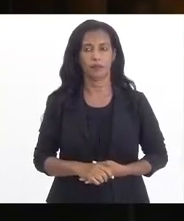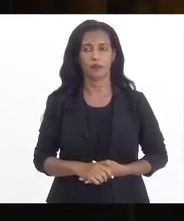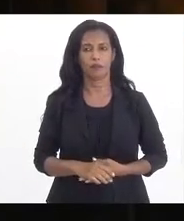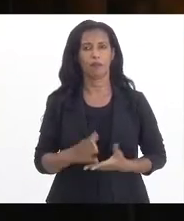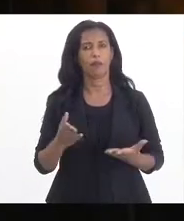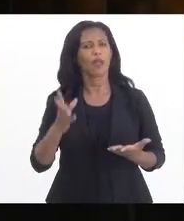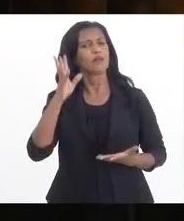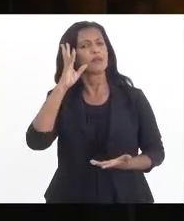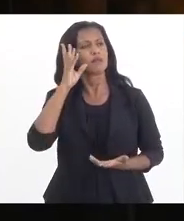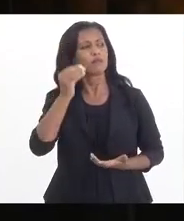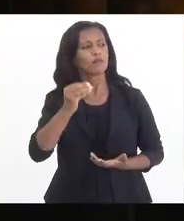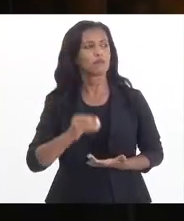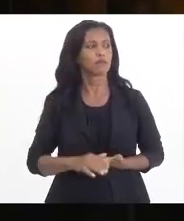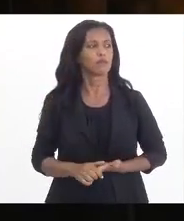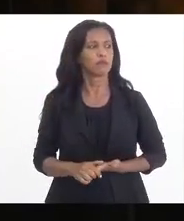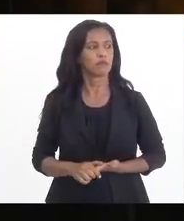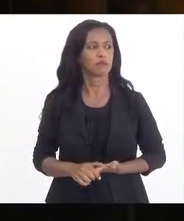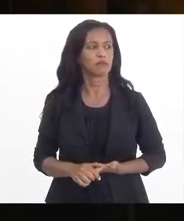Esta decisão,